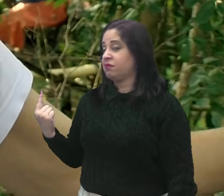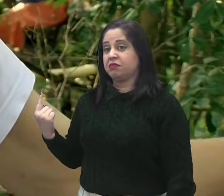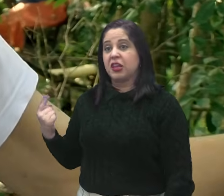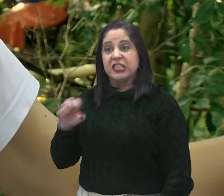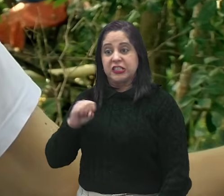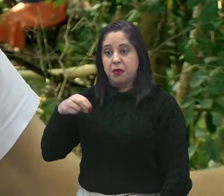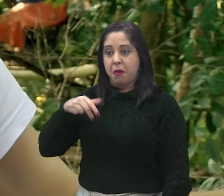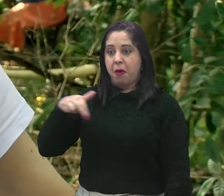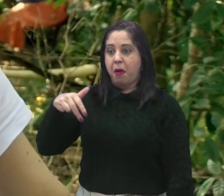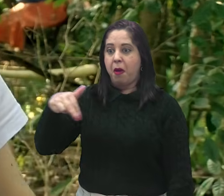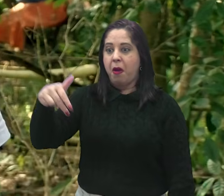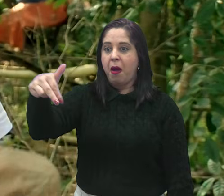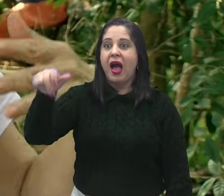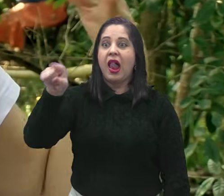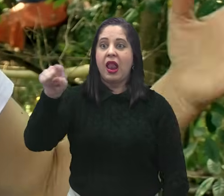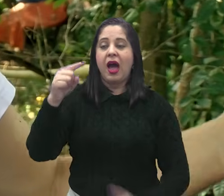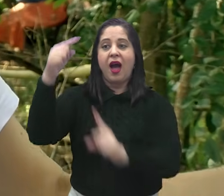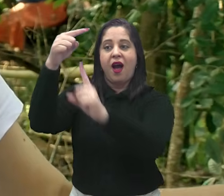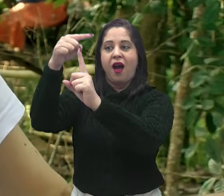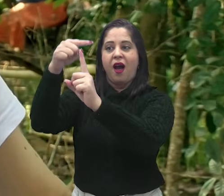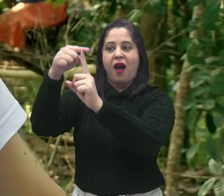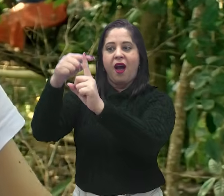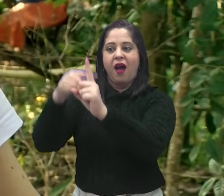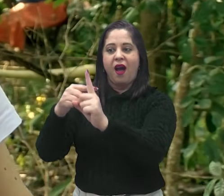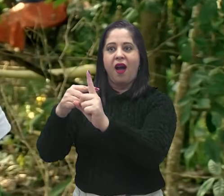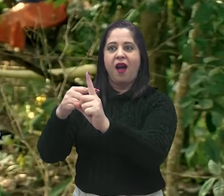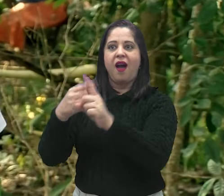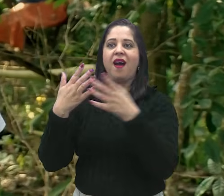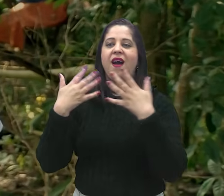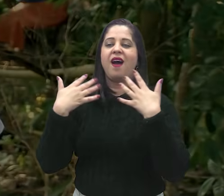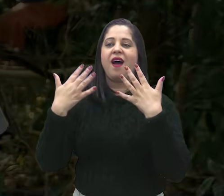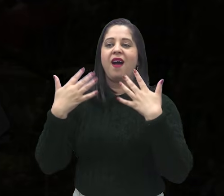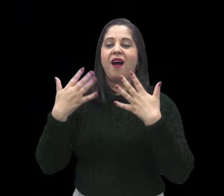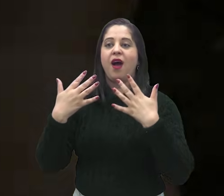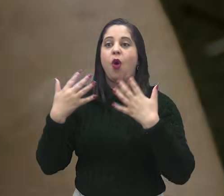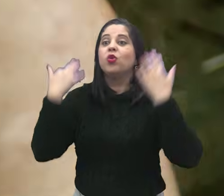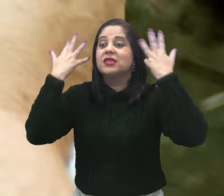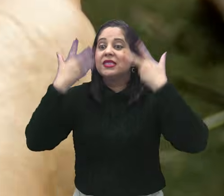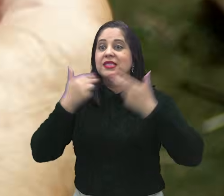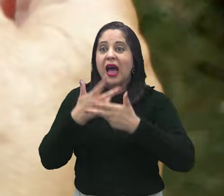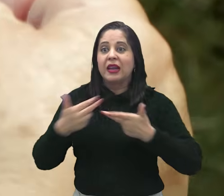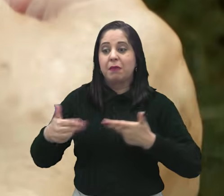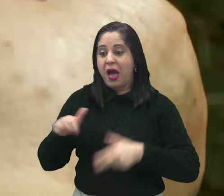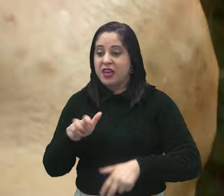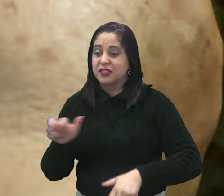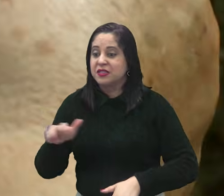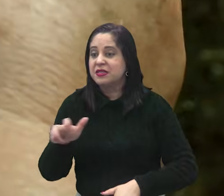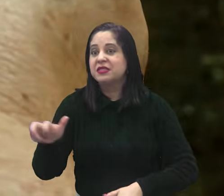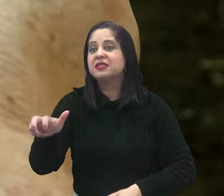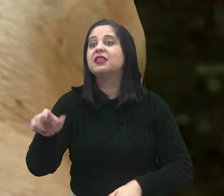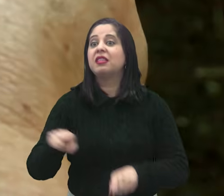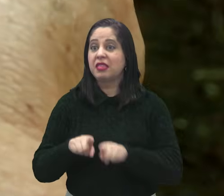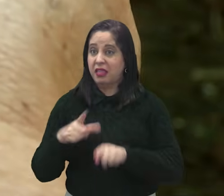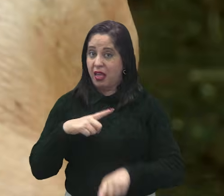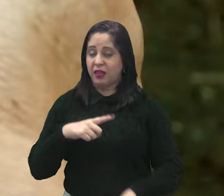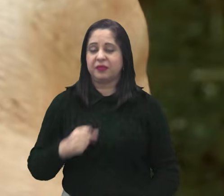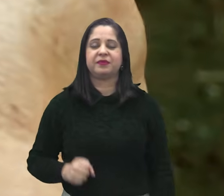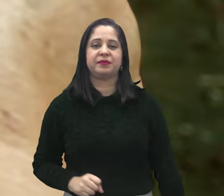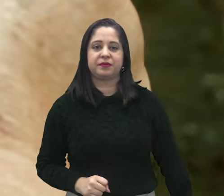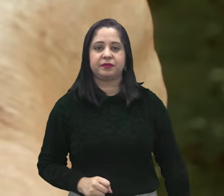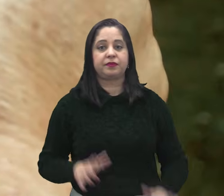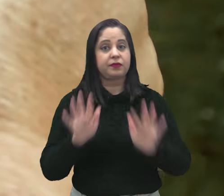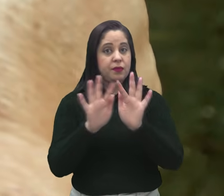temperatura lá embaixo é diferente, os animais que aparecem aí são diferentes. A família do meu pai, a minha